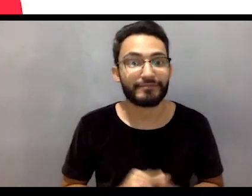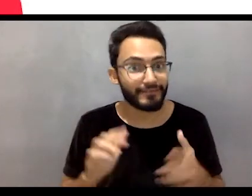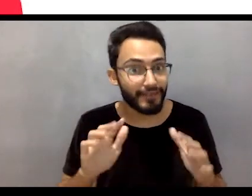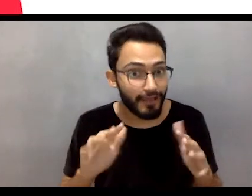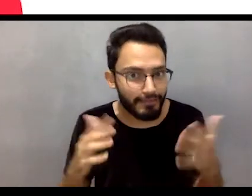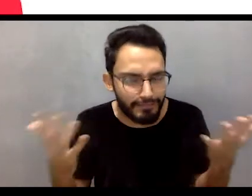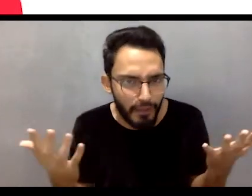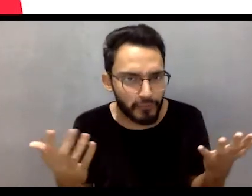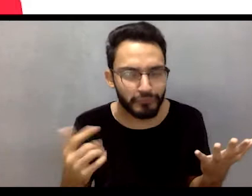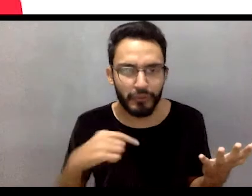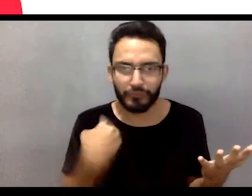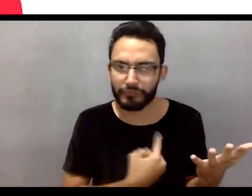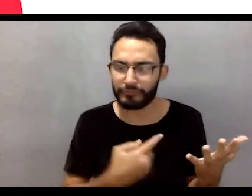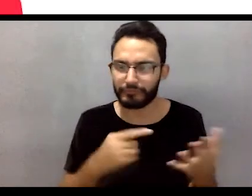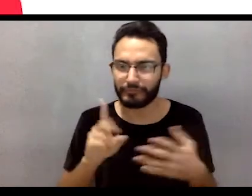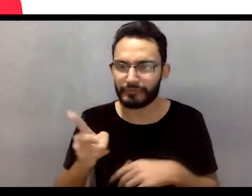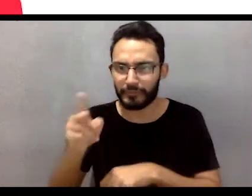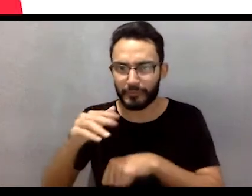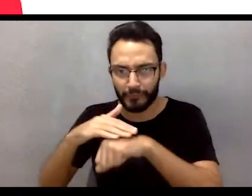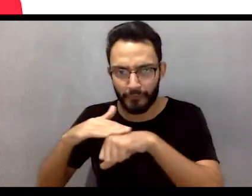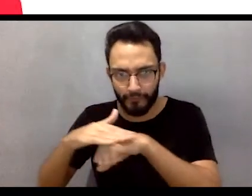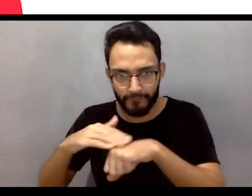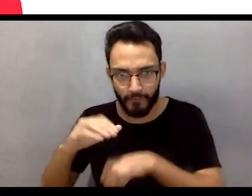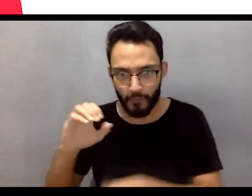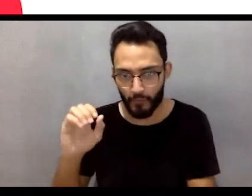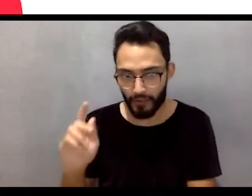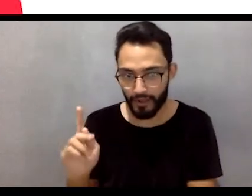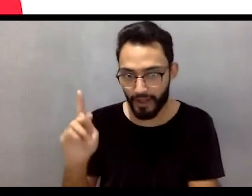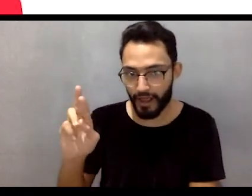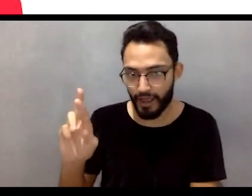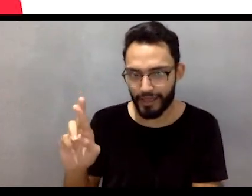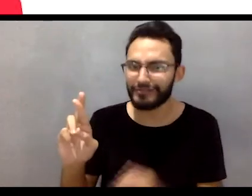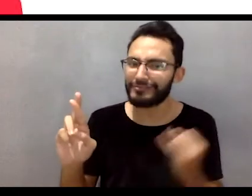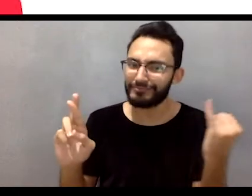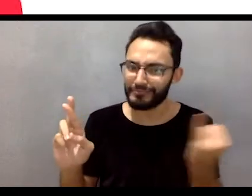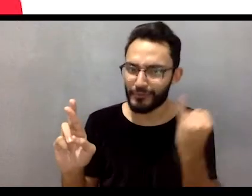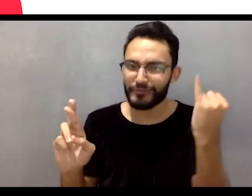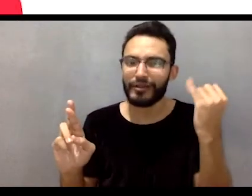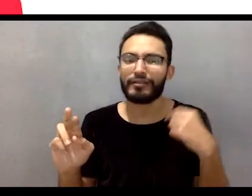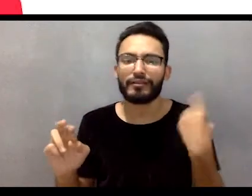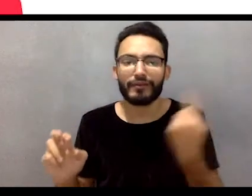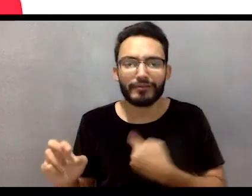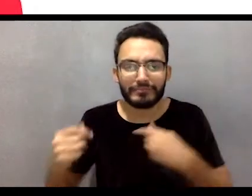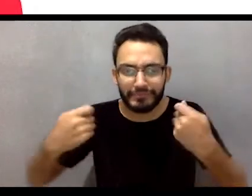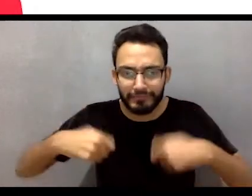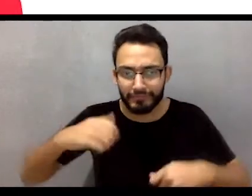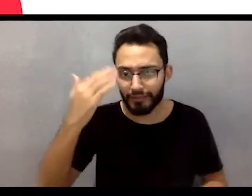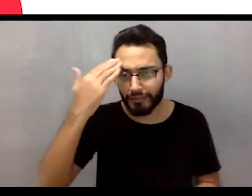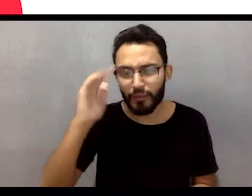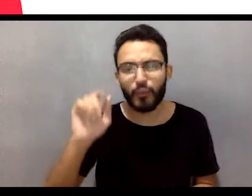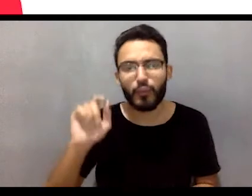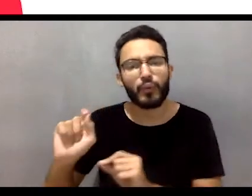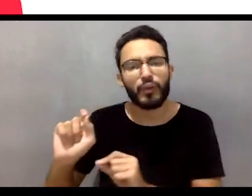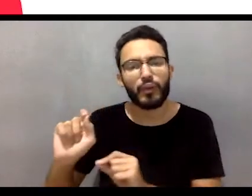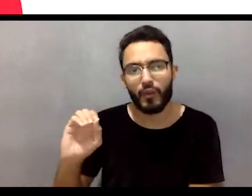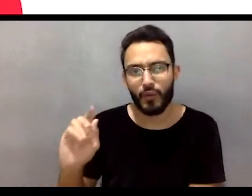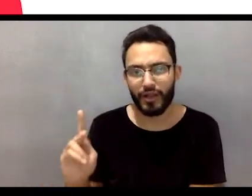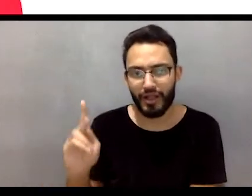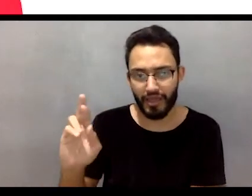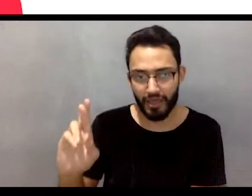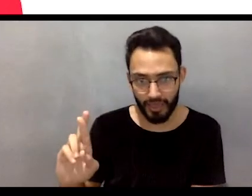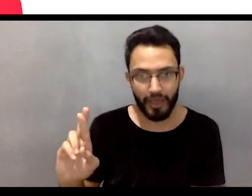Então, quando a gente fala de OKRs, e assim, de novo, é muito importante a gente entender bem o que são OKRs, porque